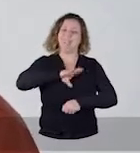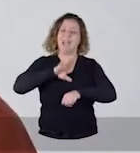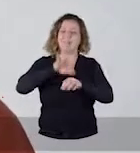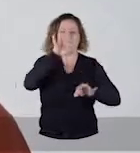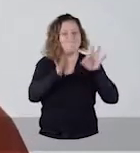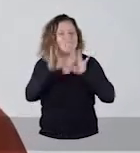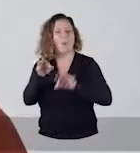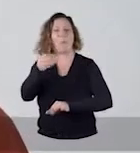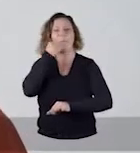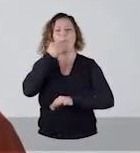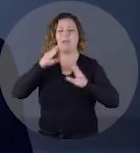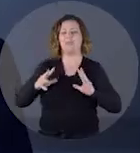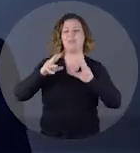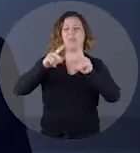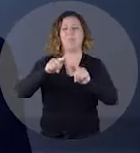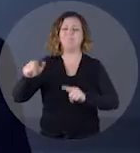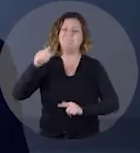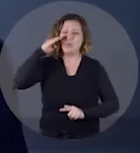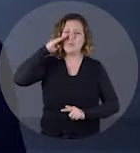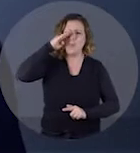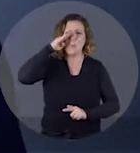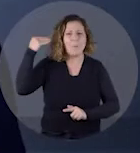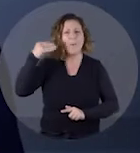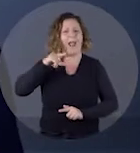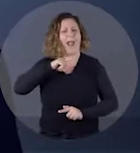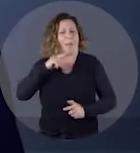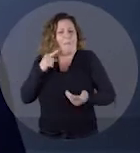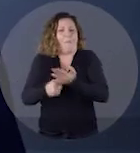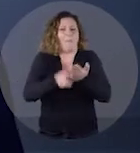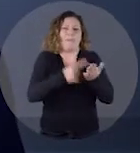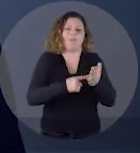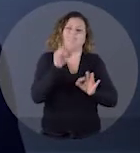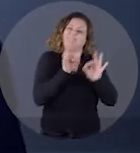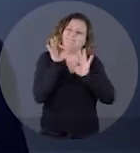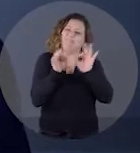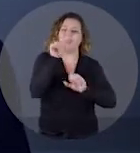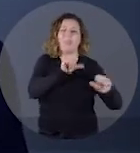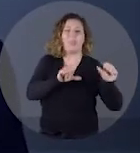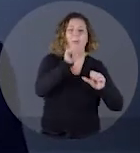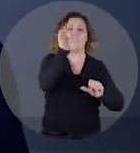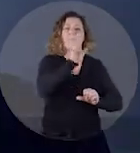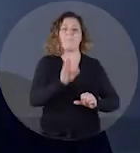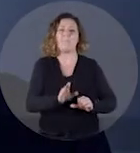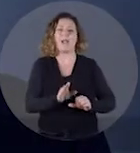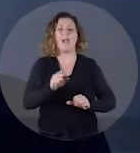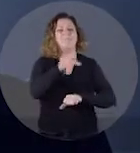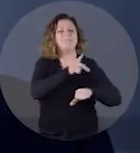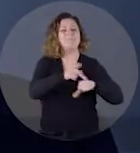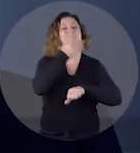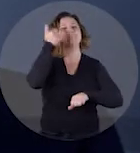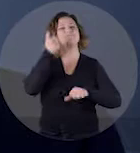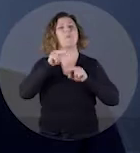mais oportunidades para todos. Gilmar tem compromisso com o nosso projeto de transformar o Brasil num país melhor. É por tudo